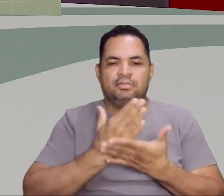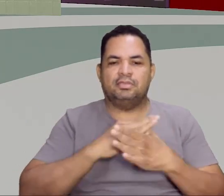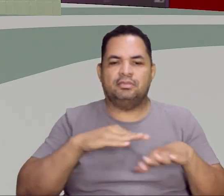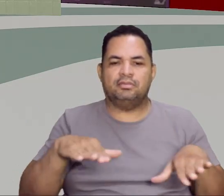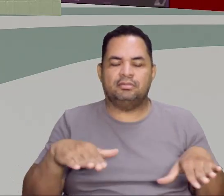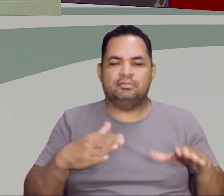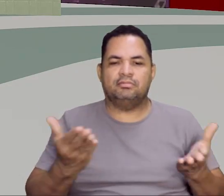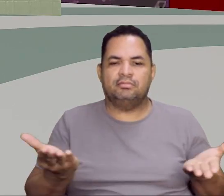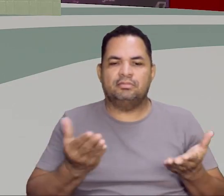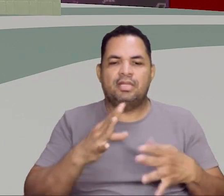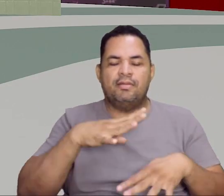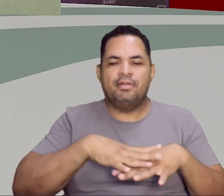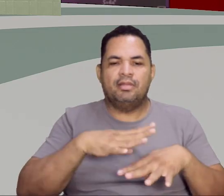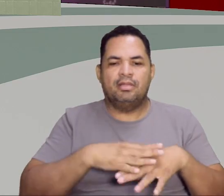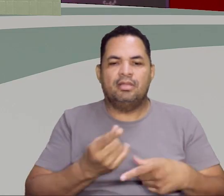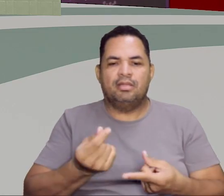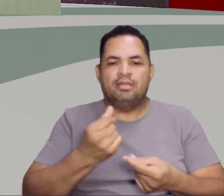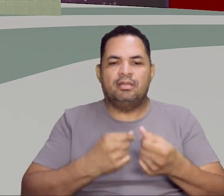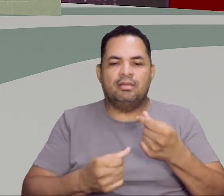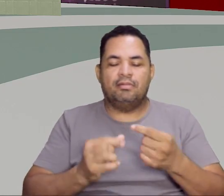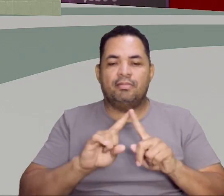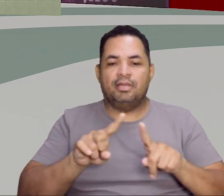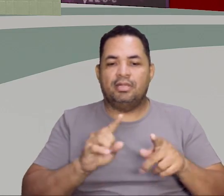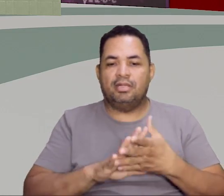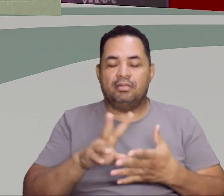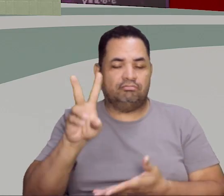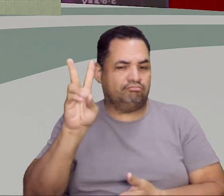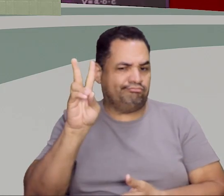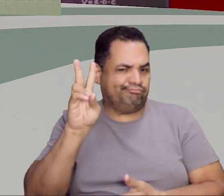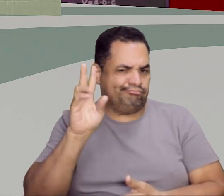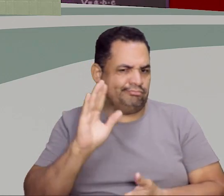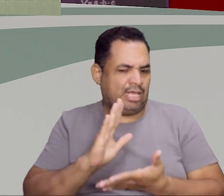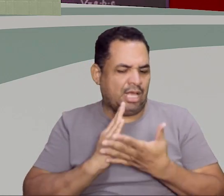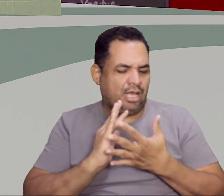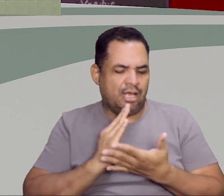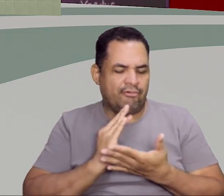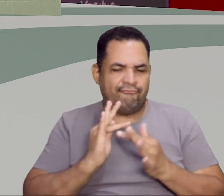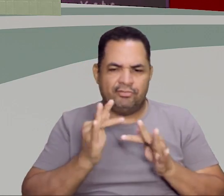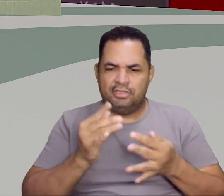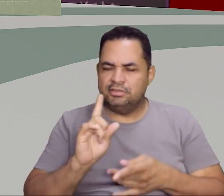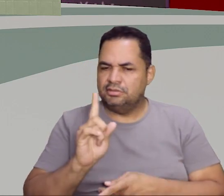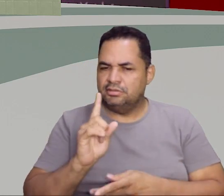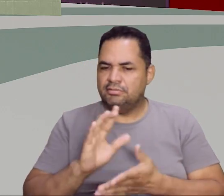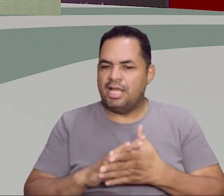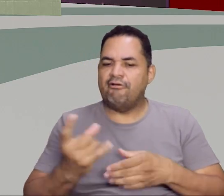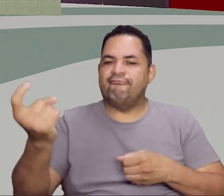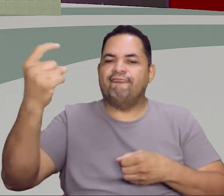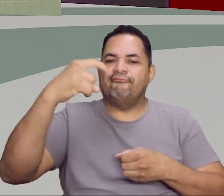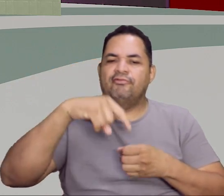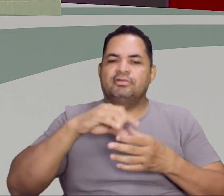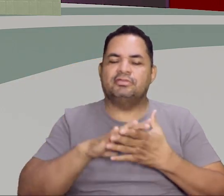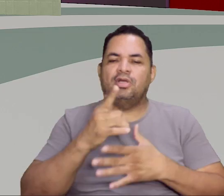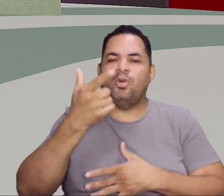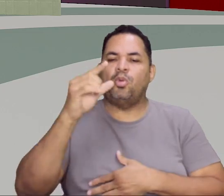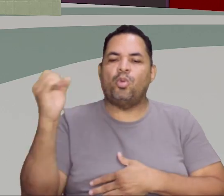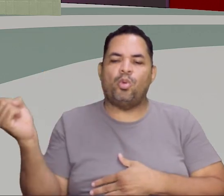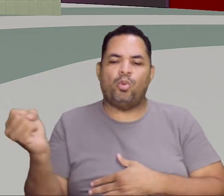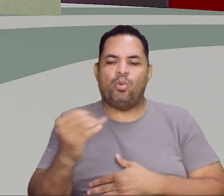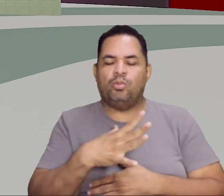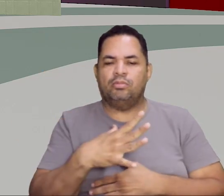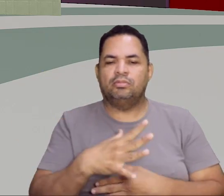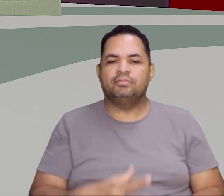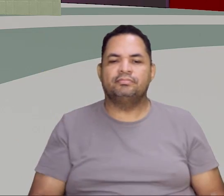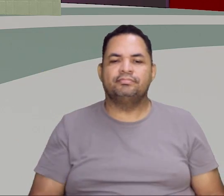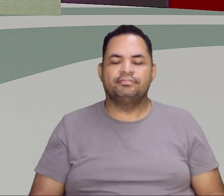encerra então a parte da matemática financeira mas Lembrando que aqui nada encerra mas não encerra né porque a gente vai estar voltando no assunto toda vez que for